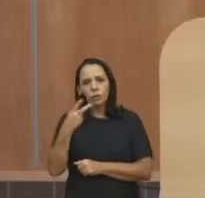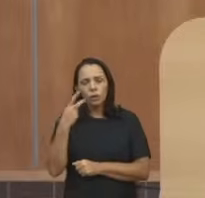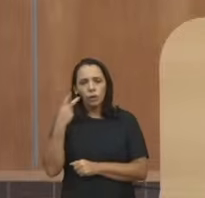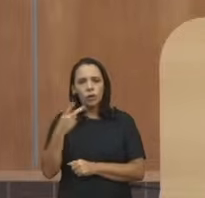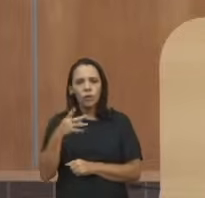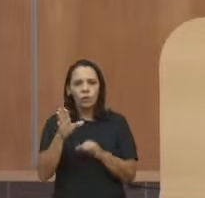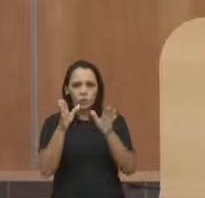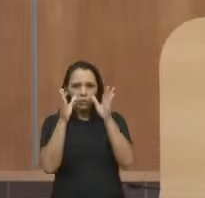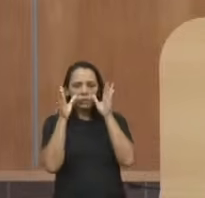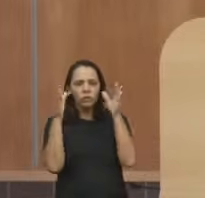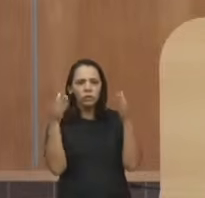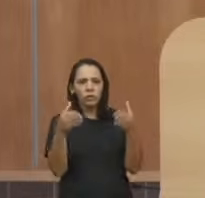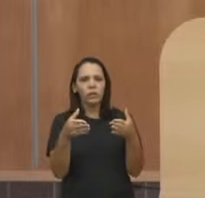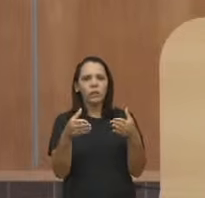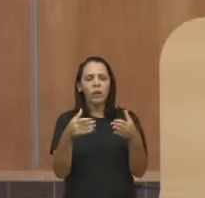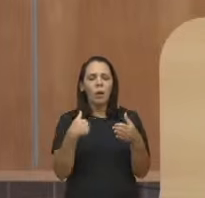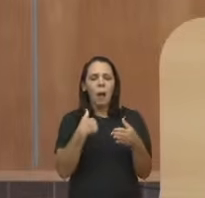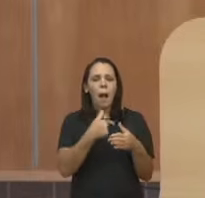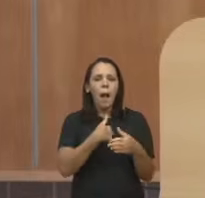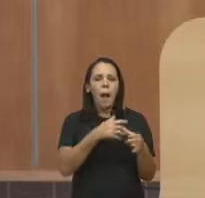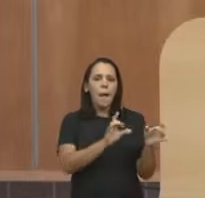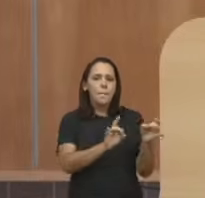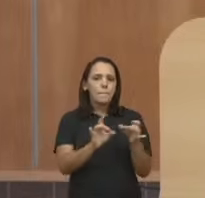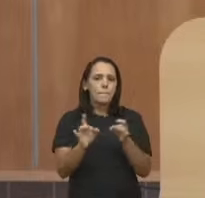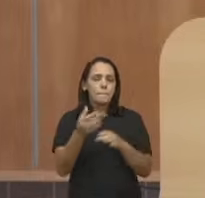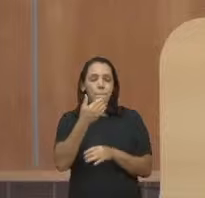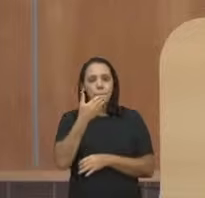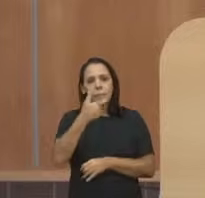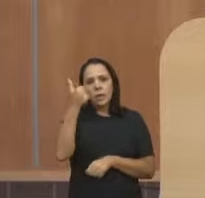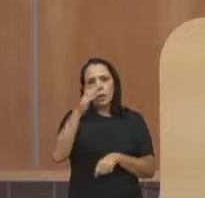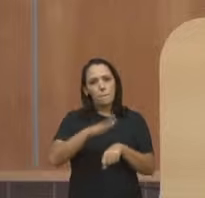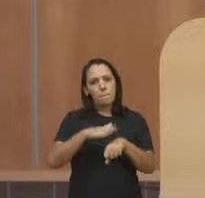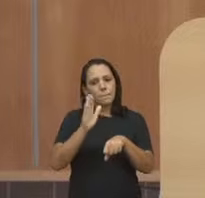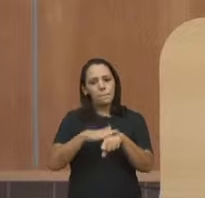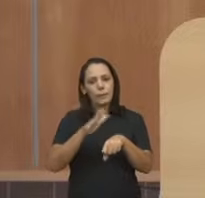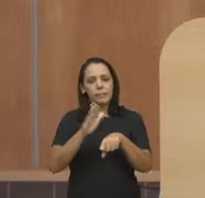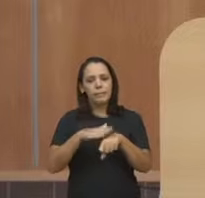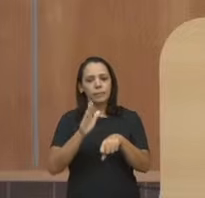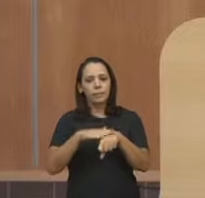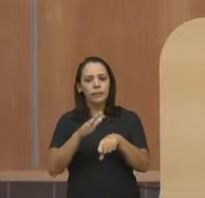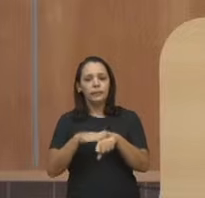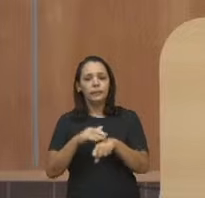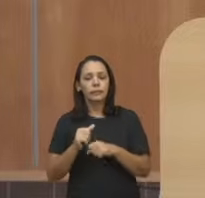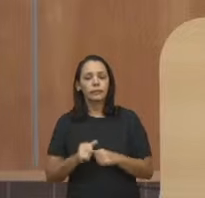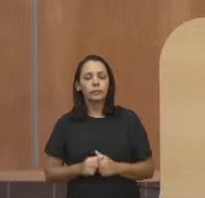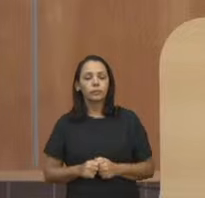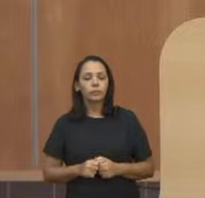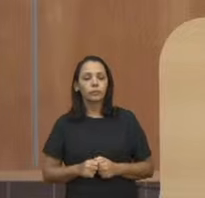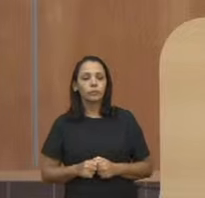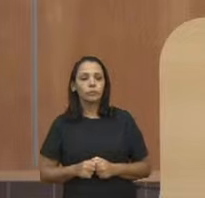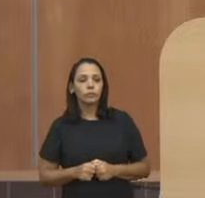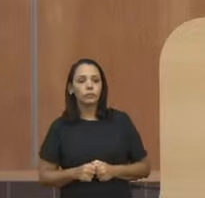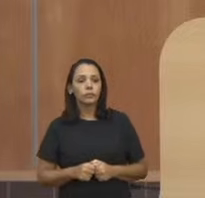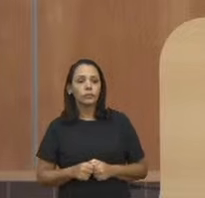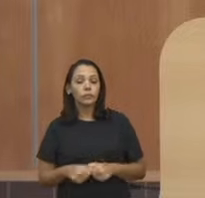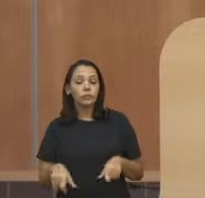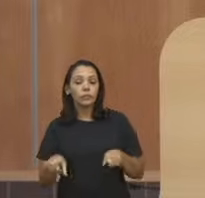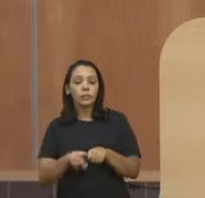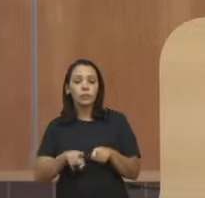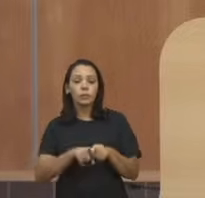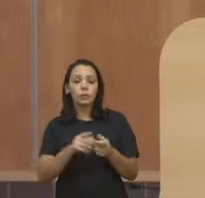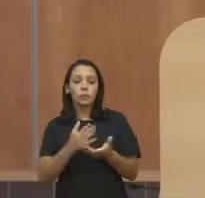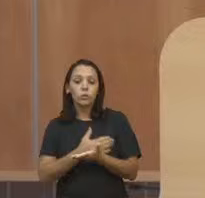olhar voltado para que o nosso comércio melhore cada vez mais aqui na nossa cidade de Jacareí. Estamos